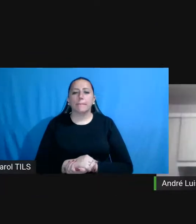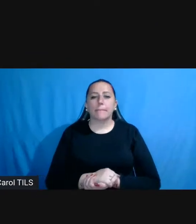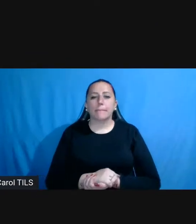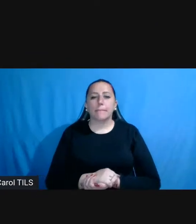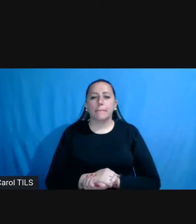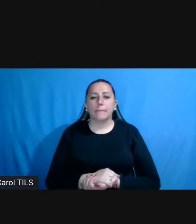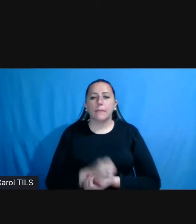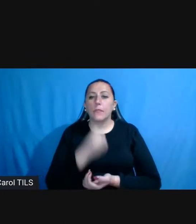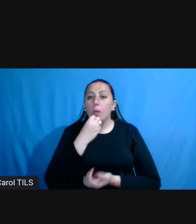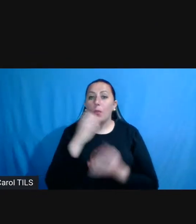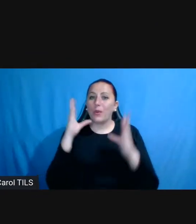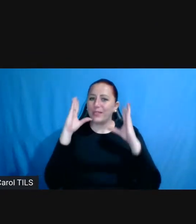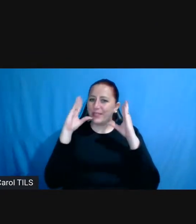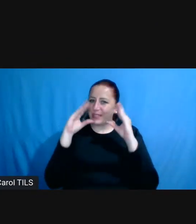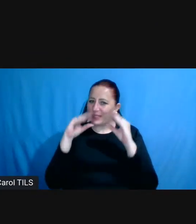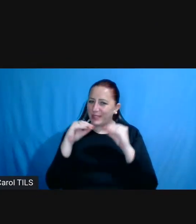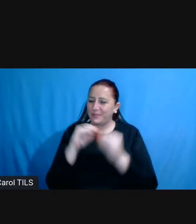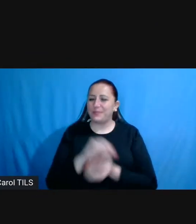Boa noite.